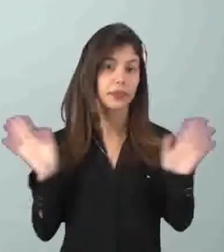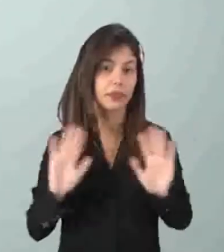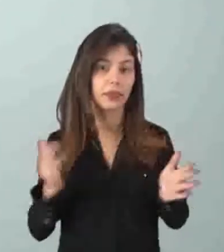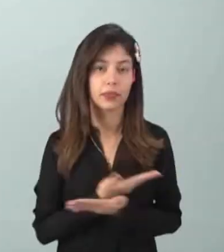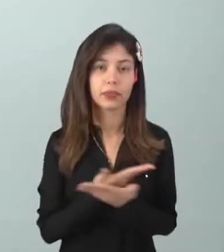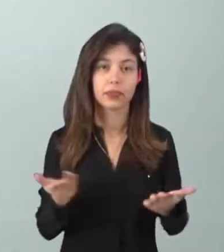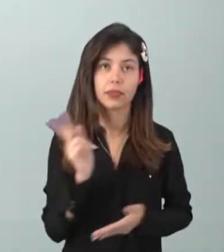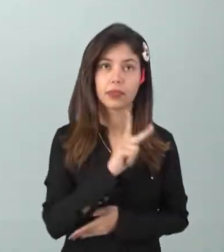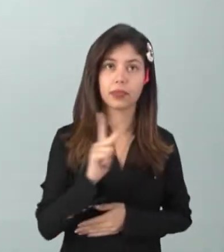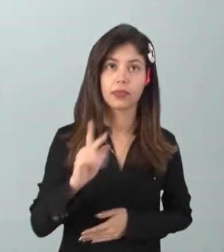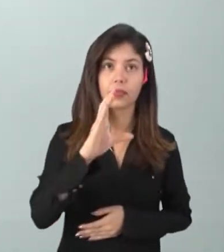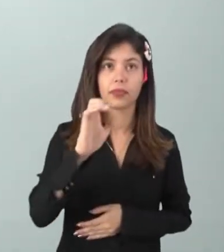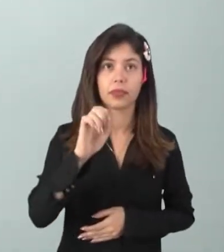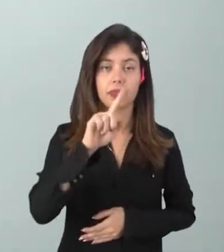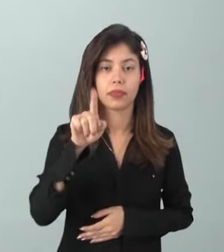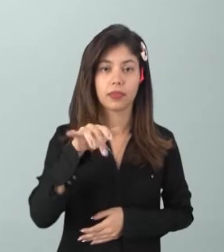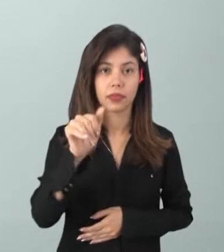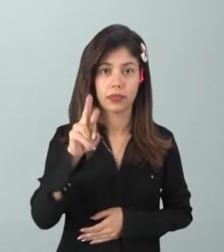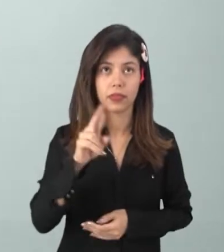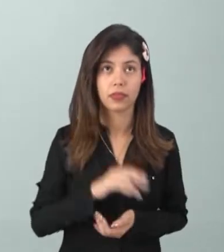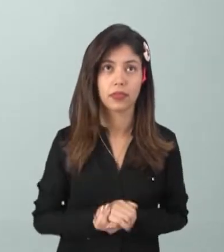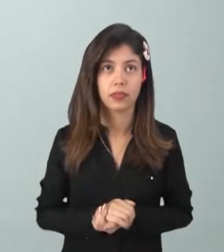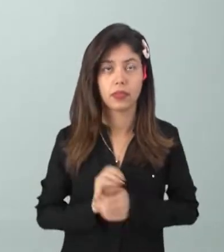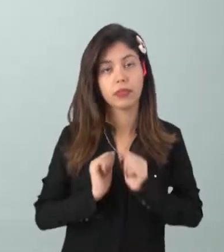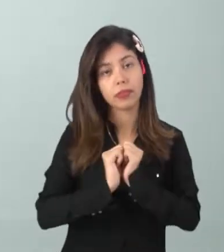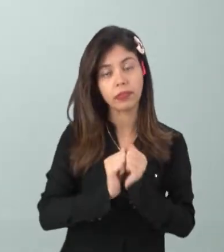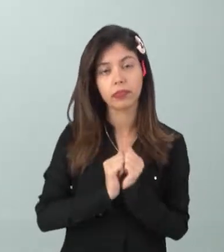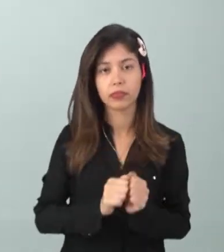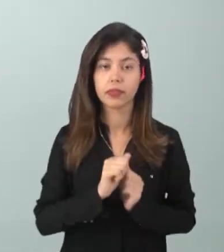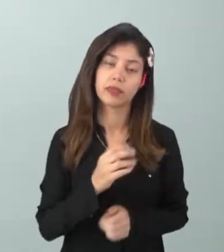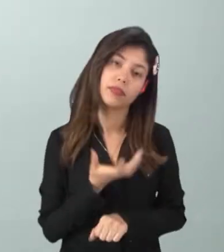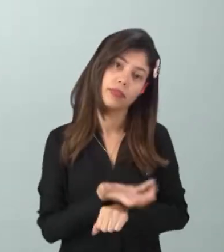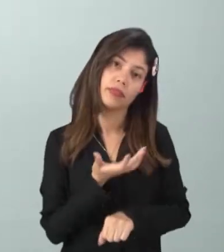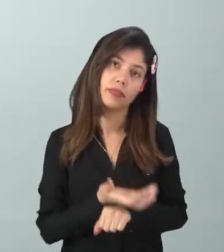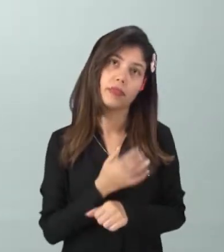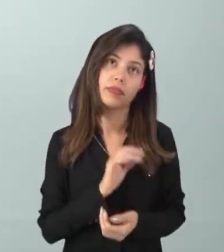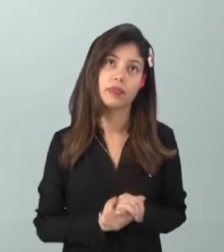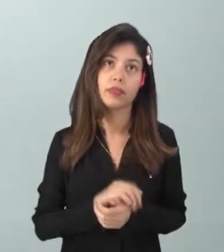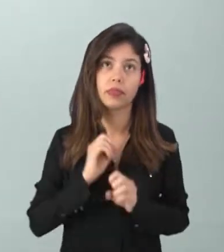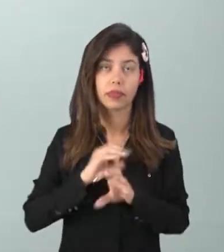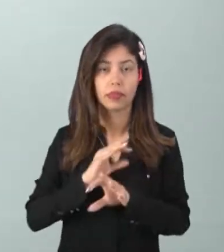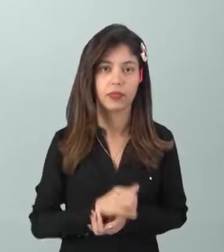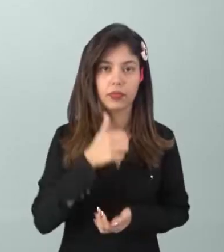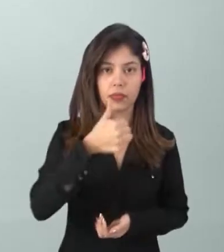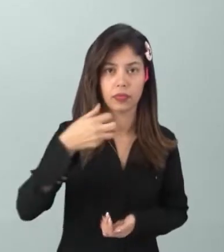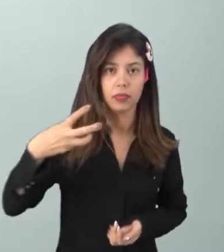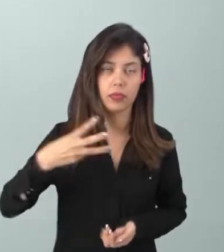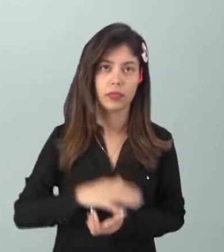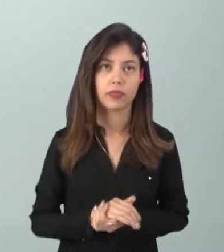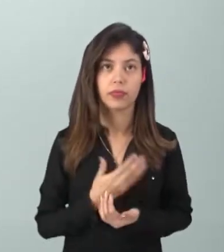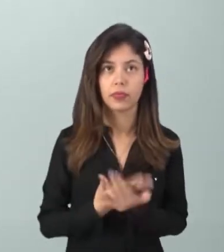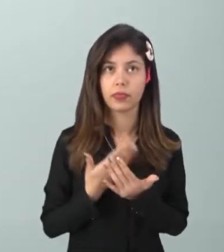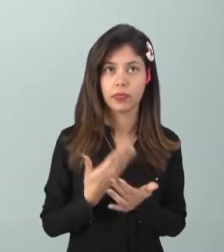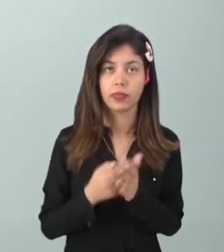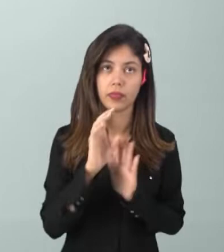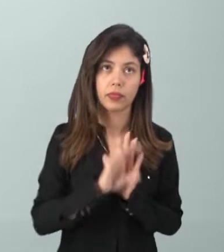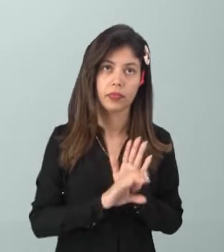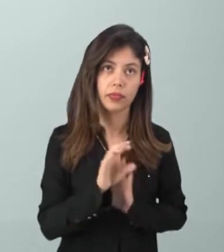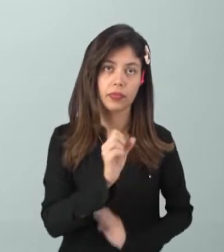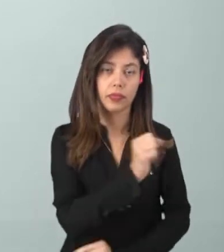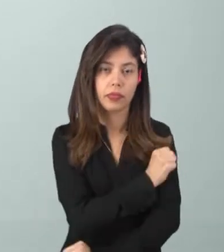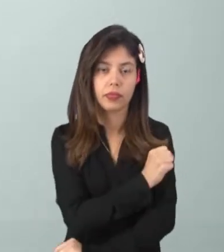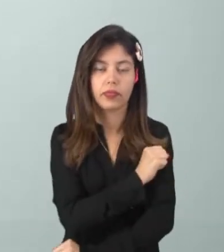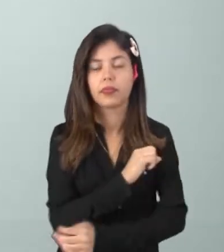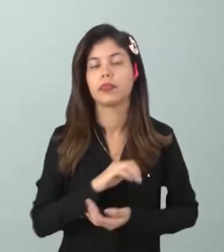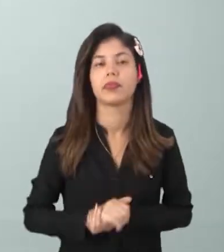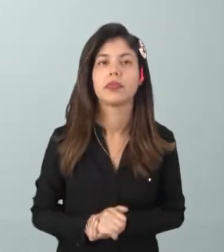Olá pessoal, sou o professor César Hildo, vou estar com vocês com a disciplina de ensino religioso. Estamos com conteúdo de 8º